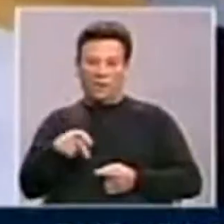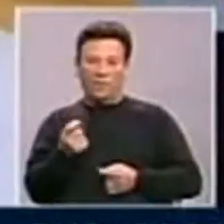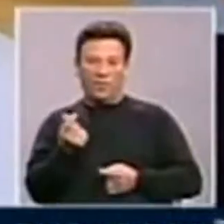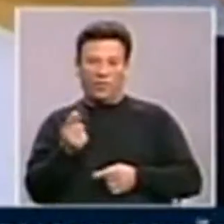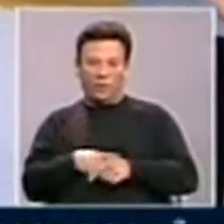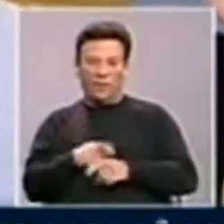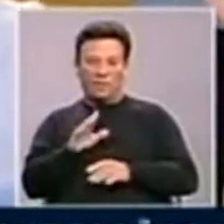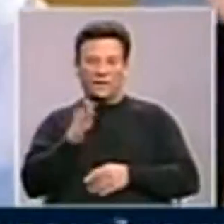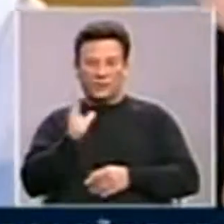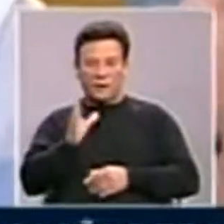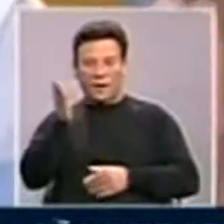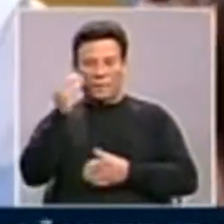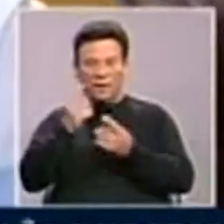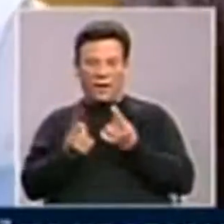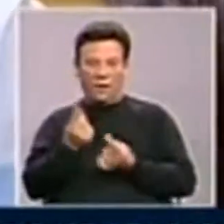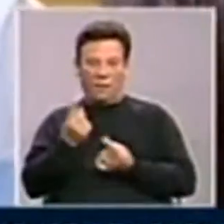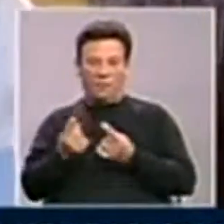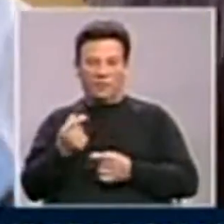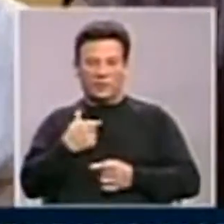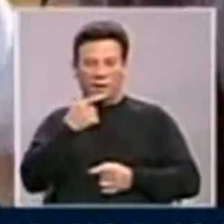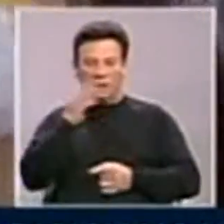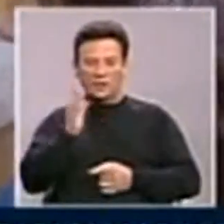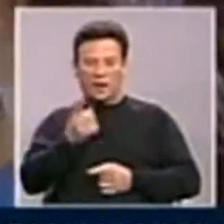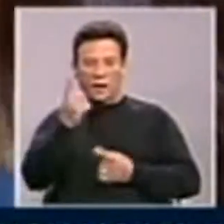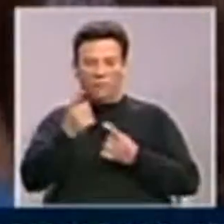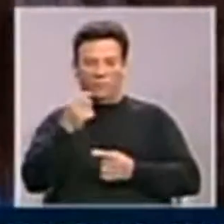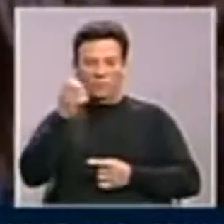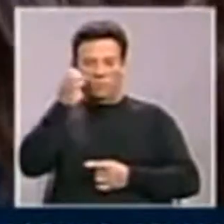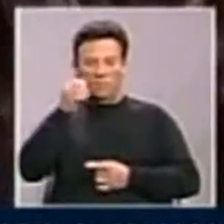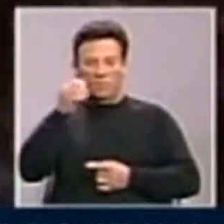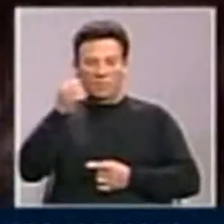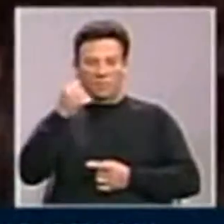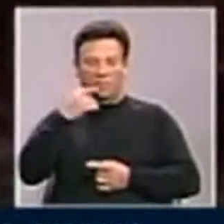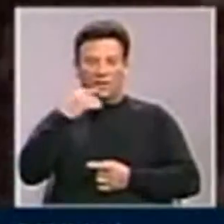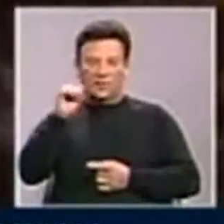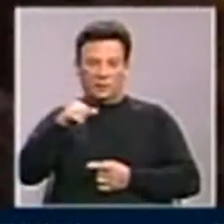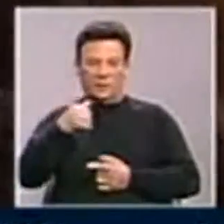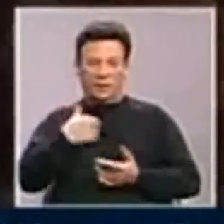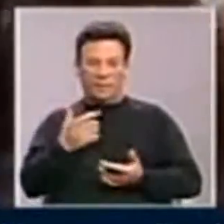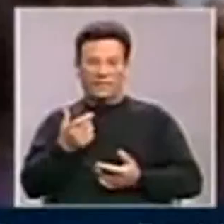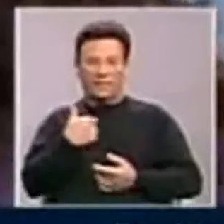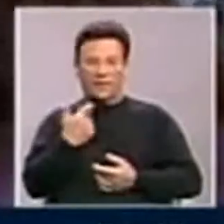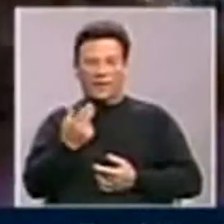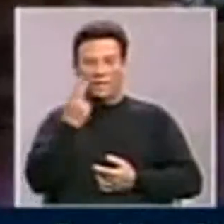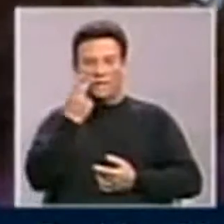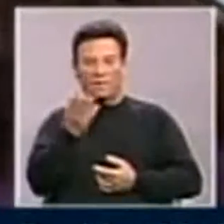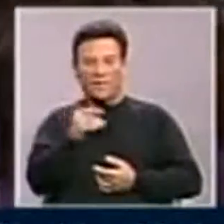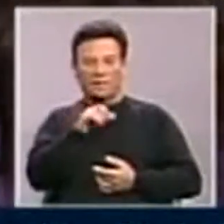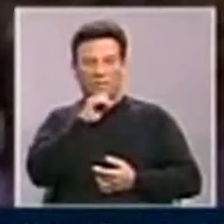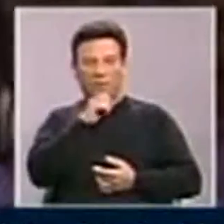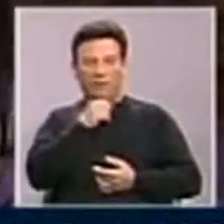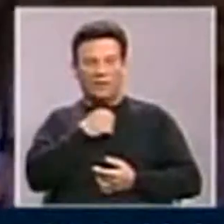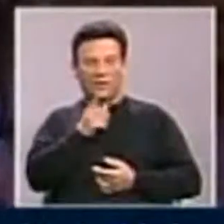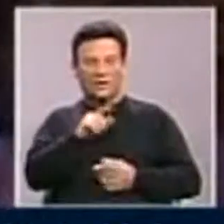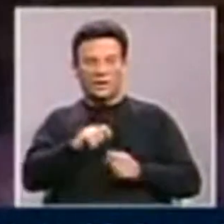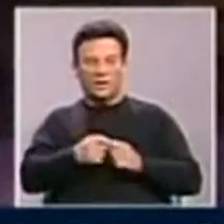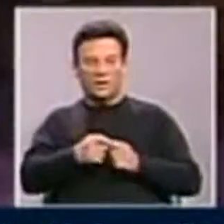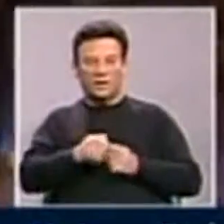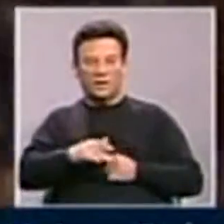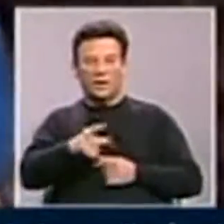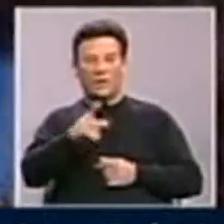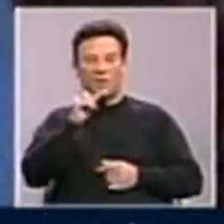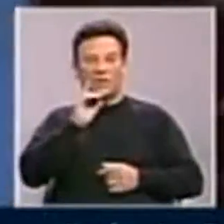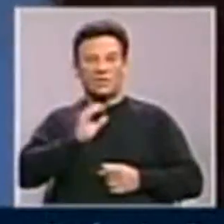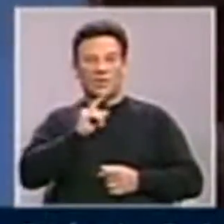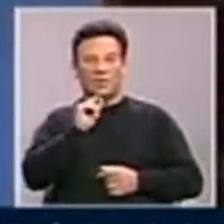mas já aprendi algumas coisas. Já dá um daqueles golpes valentes, não é? Sim, sim, sim. Ora, muito bem, vamos lá ver mais. Muito boa tarde. Pode chegar aqui para eu não estragar o tapete. Como é que a